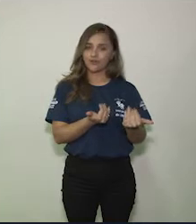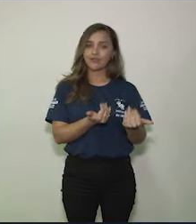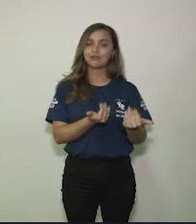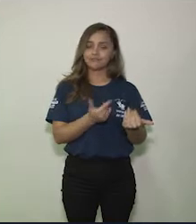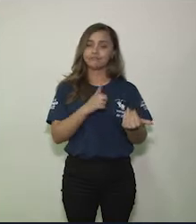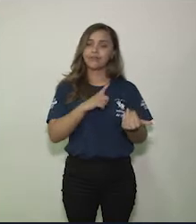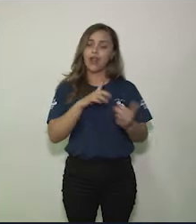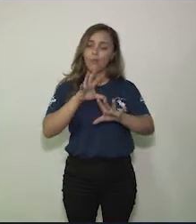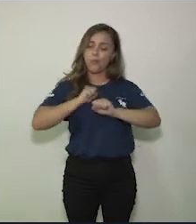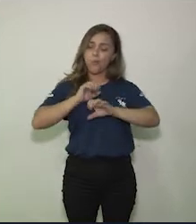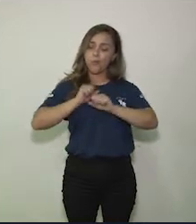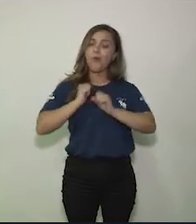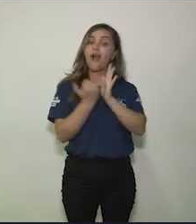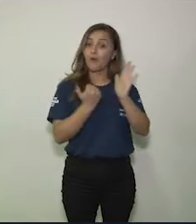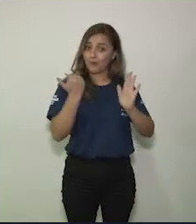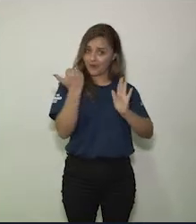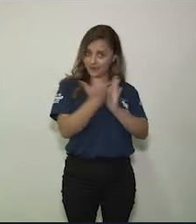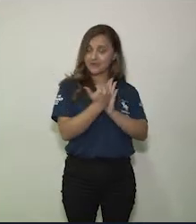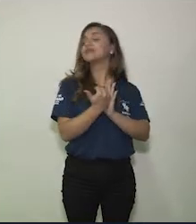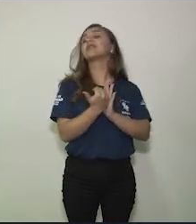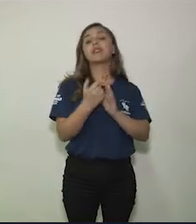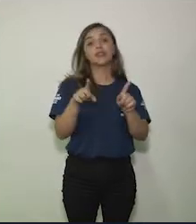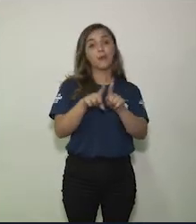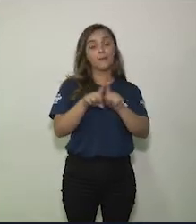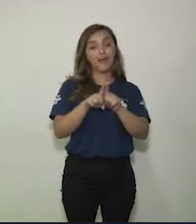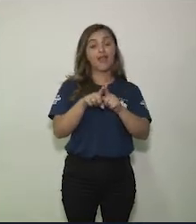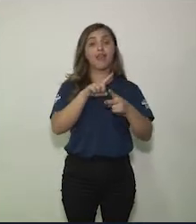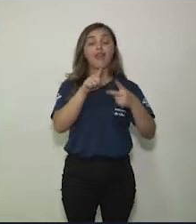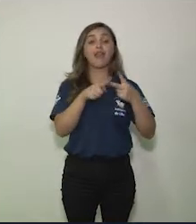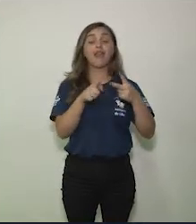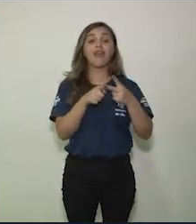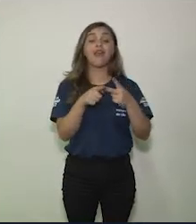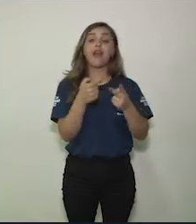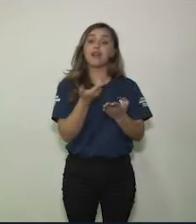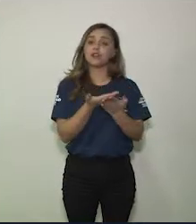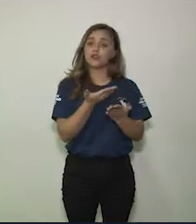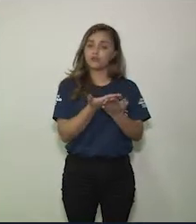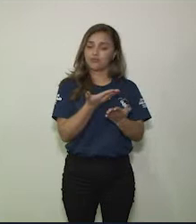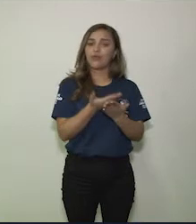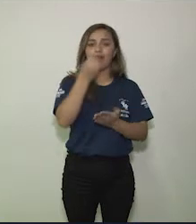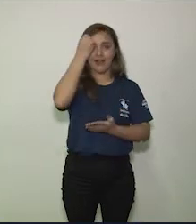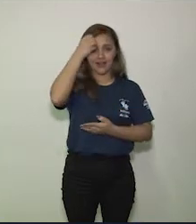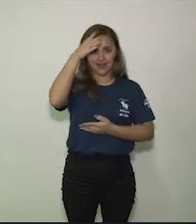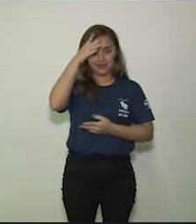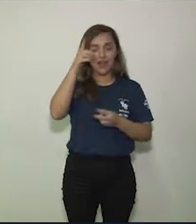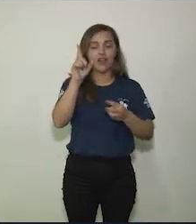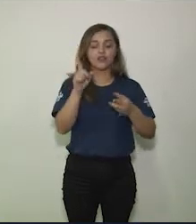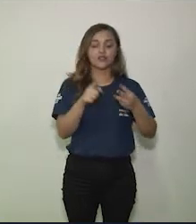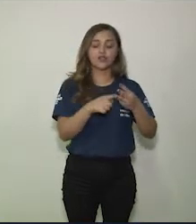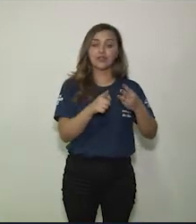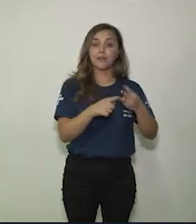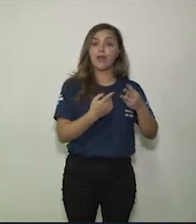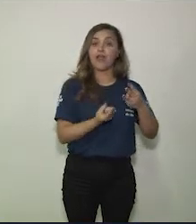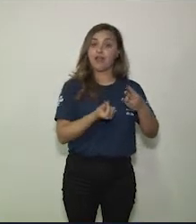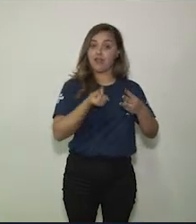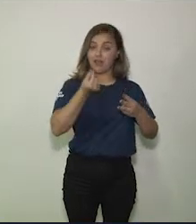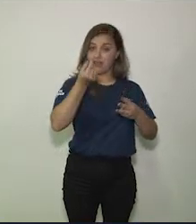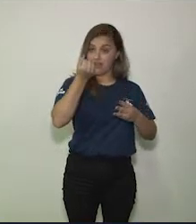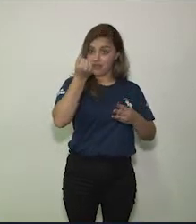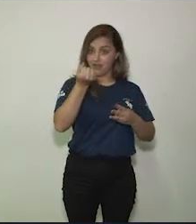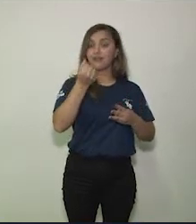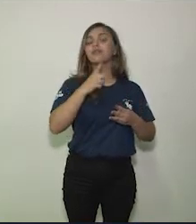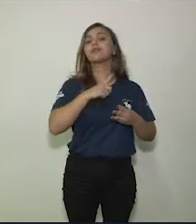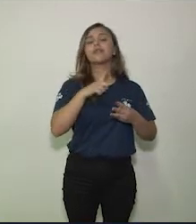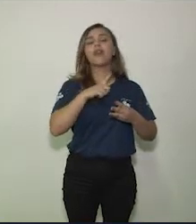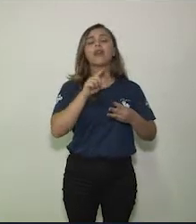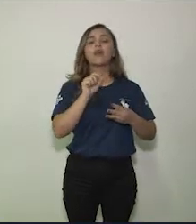prevalência, a escolaridade e o perfil sociodemográfico, ele está associado